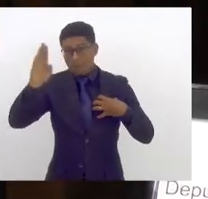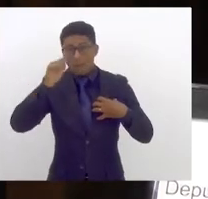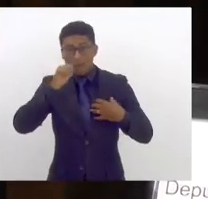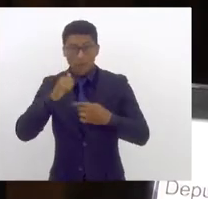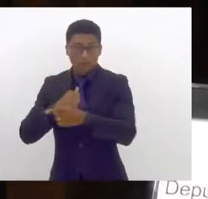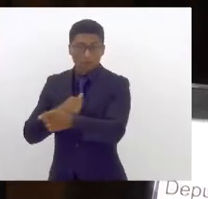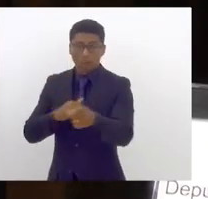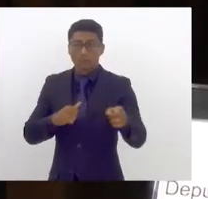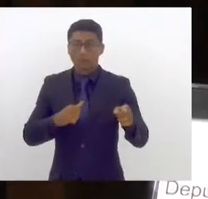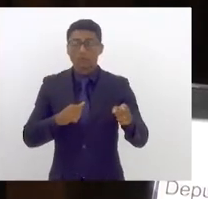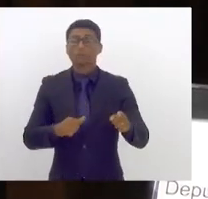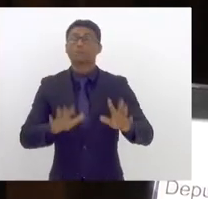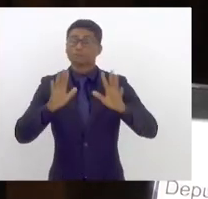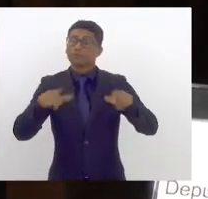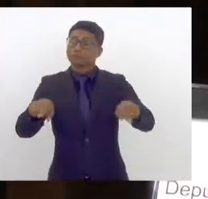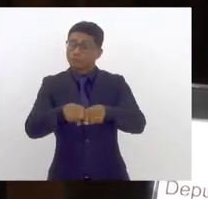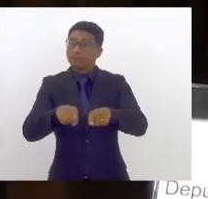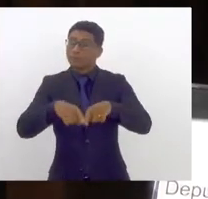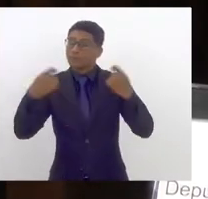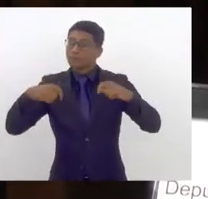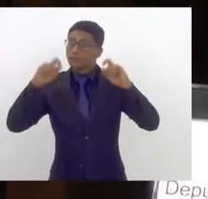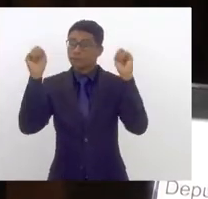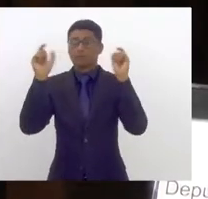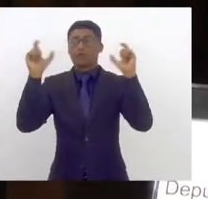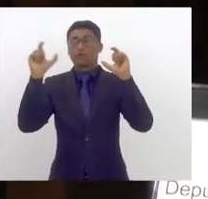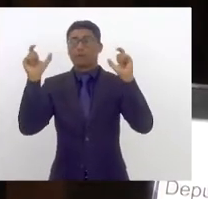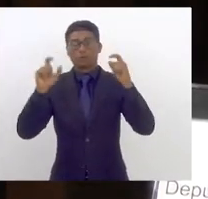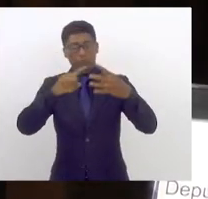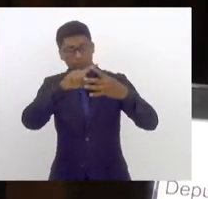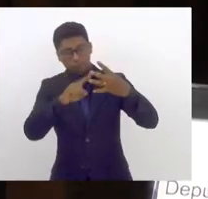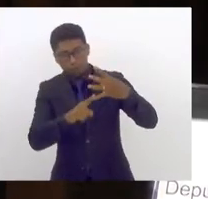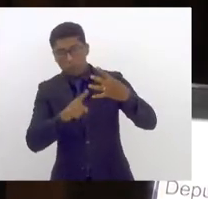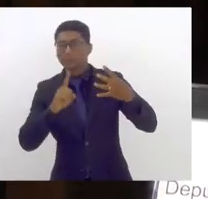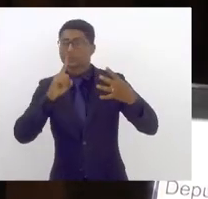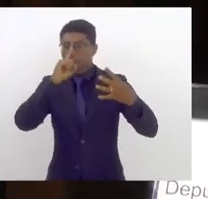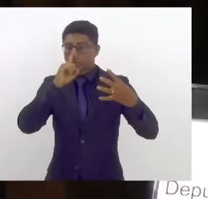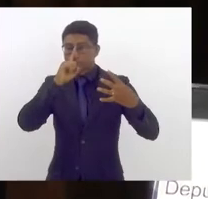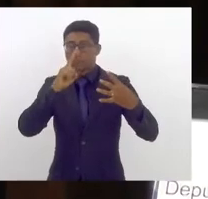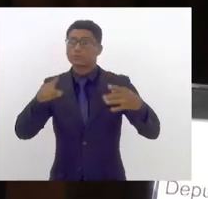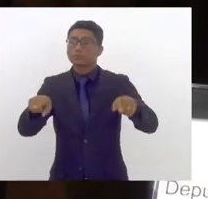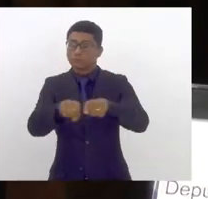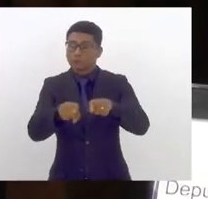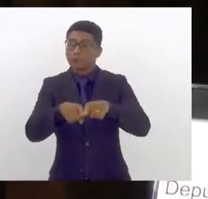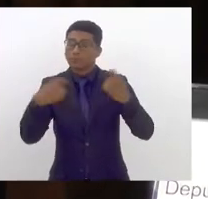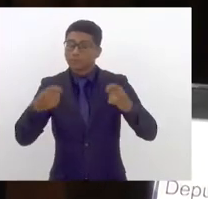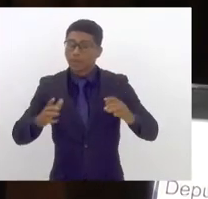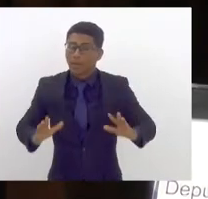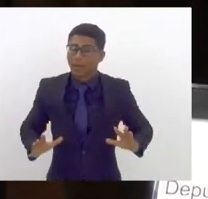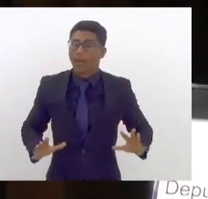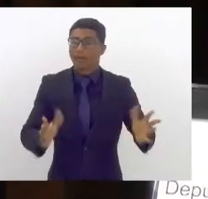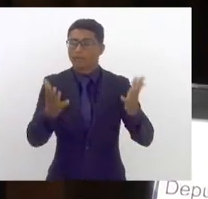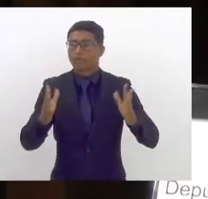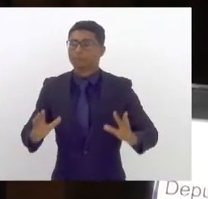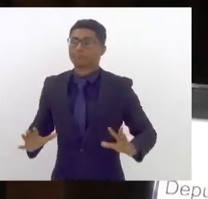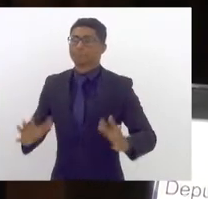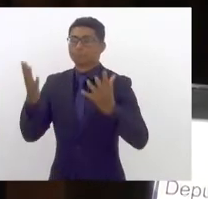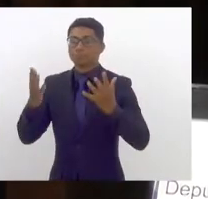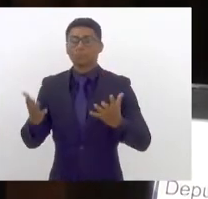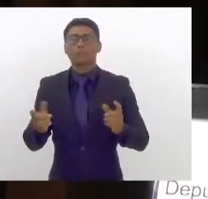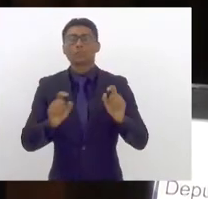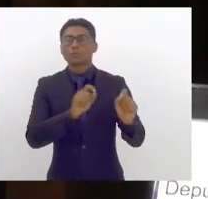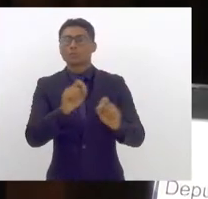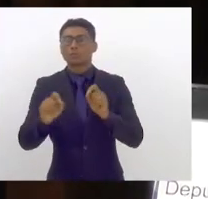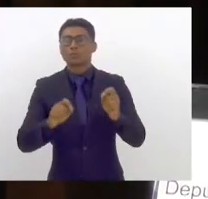mas ainda nós temos que ficar atentos a esses fatores de risco estimular práticas né de praticar